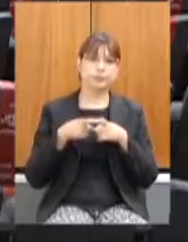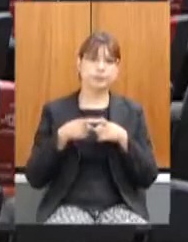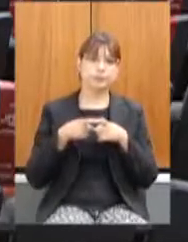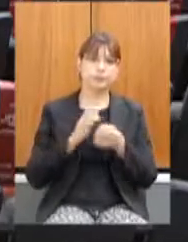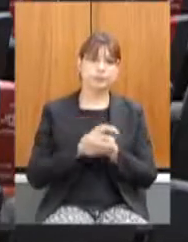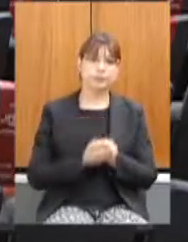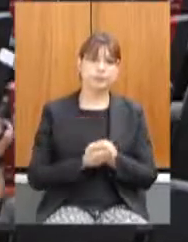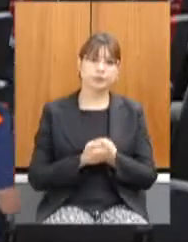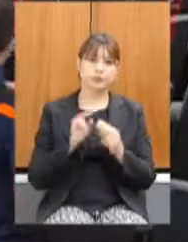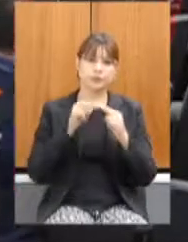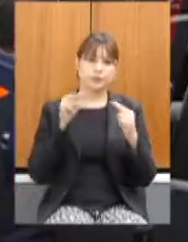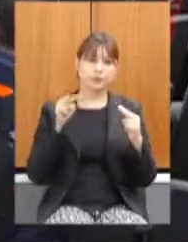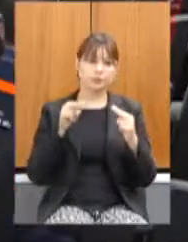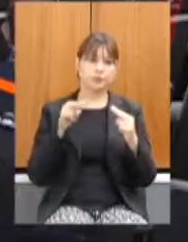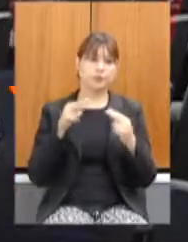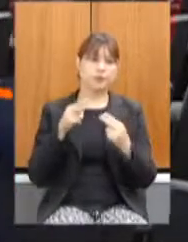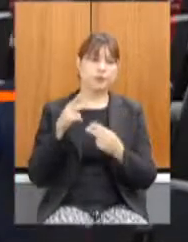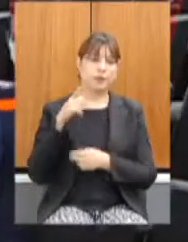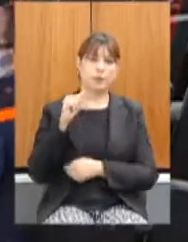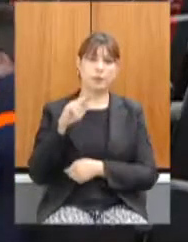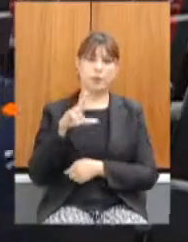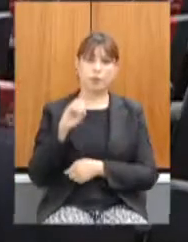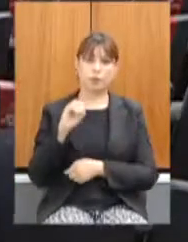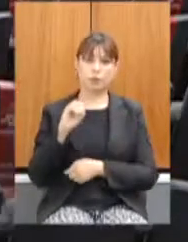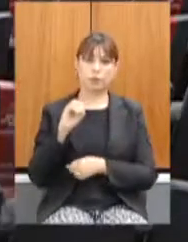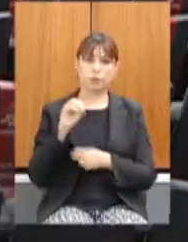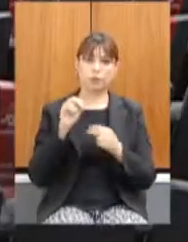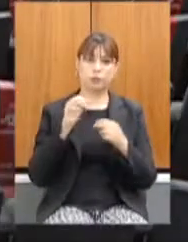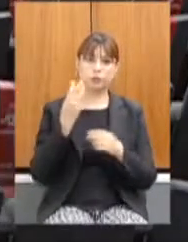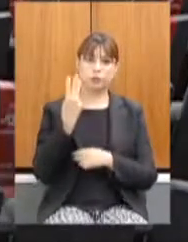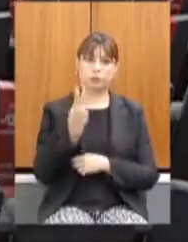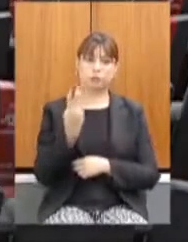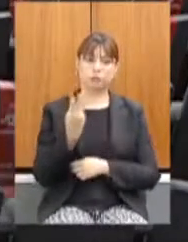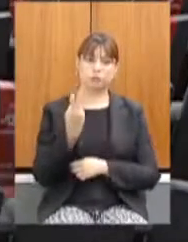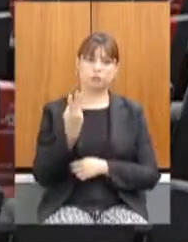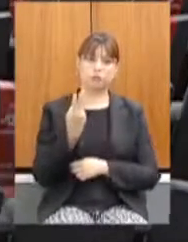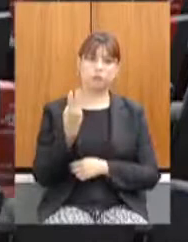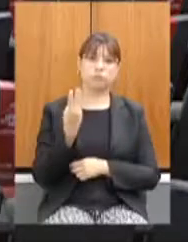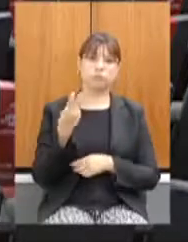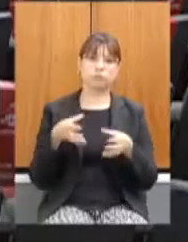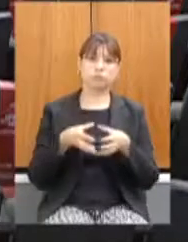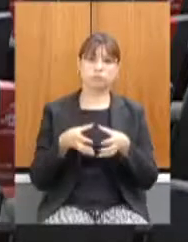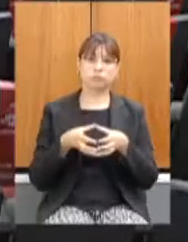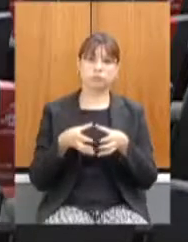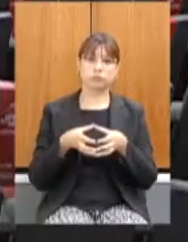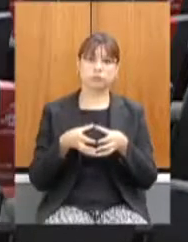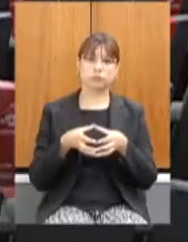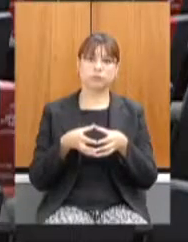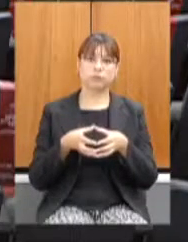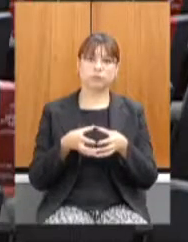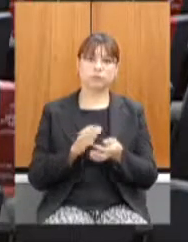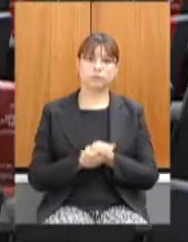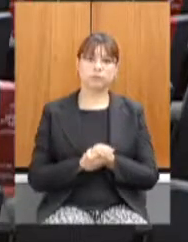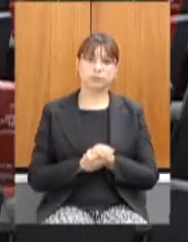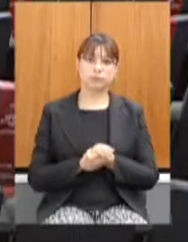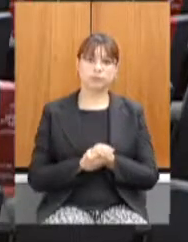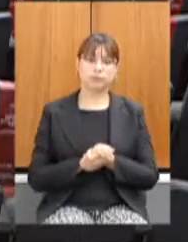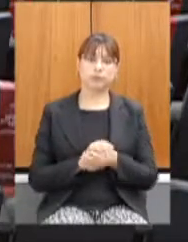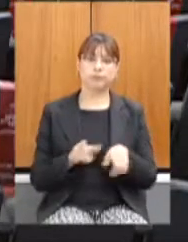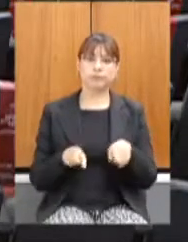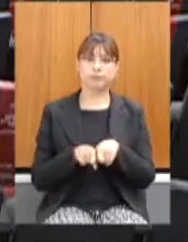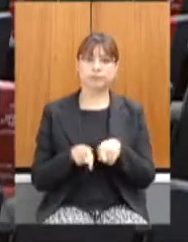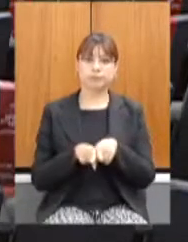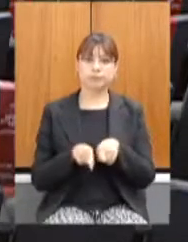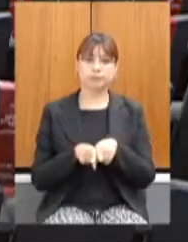Dr Paulo presença remota todos os três membros da comissão registramos também a presença